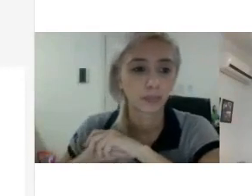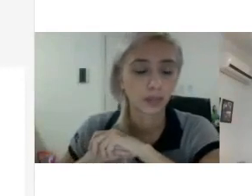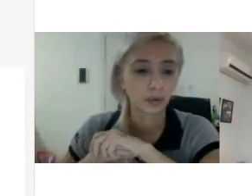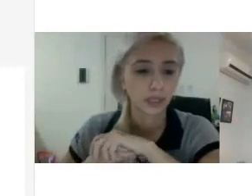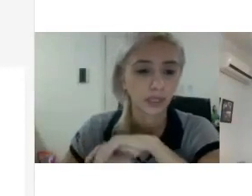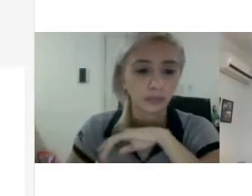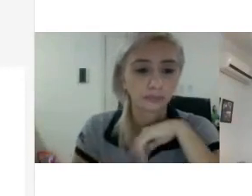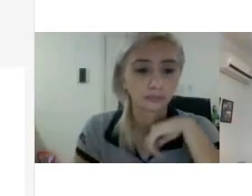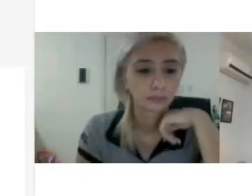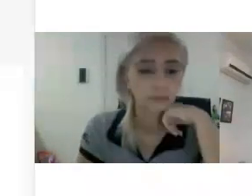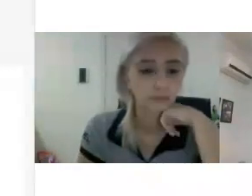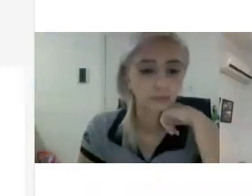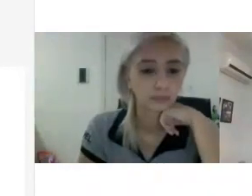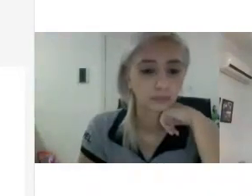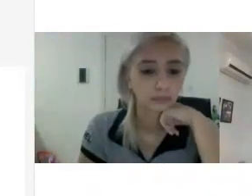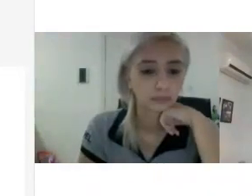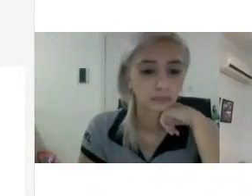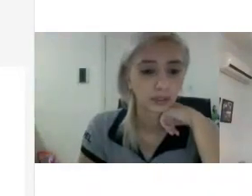Ok.